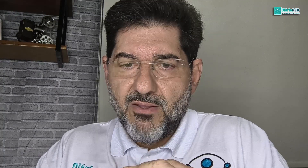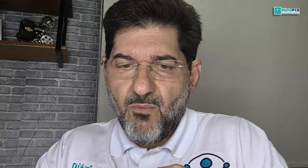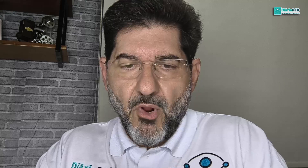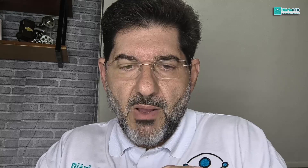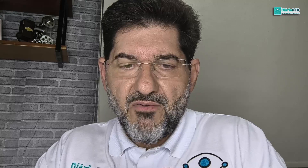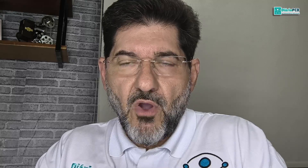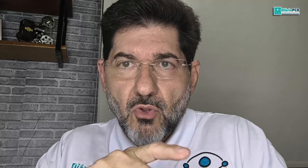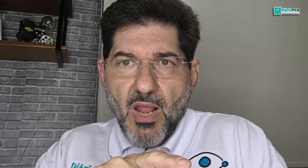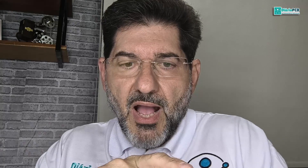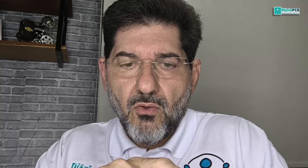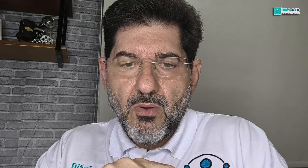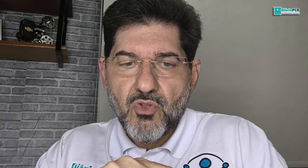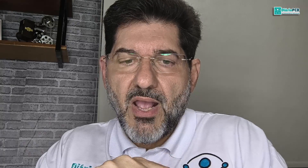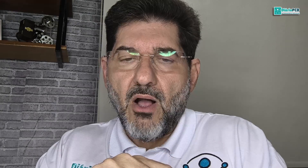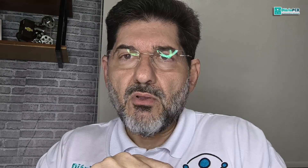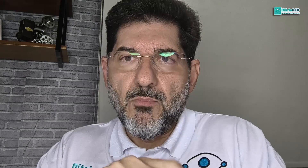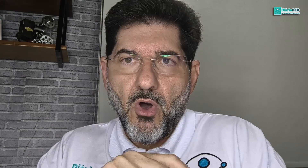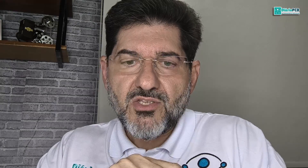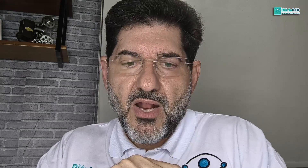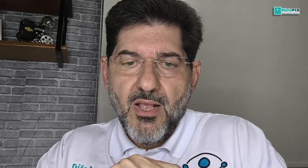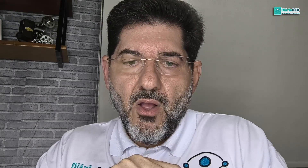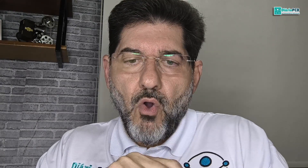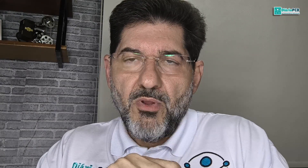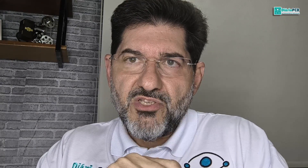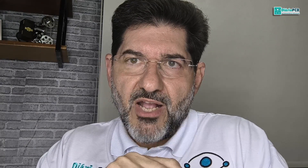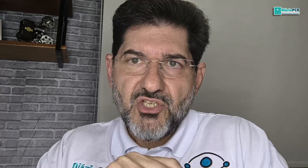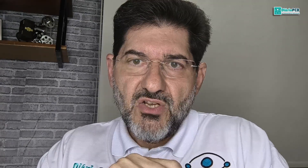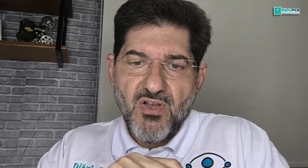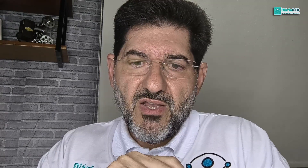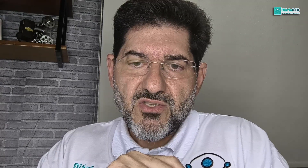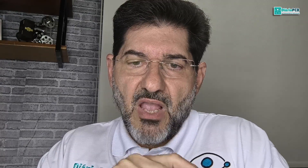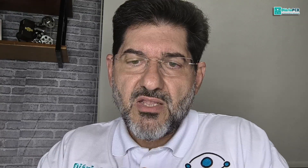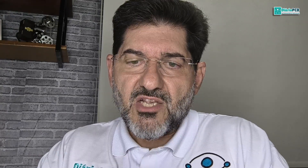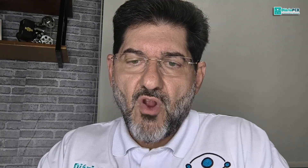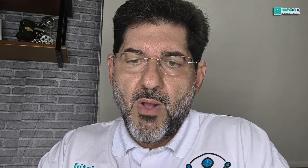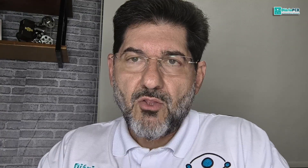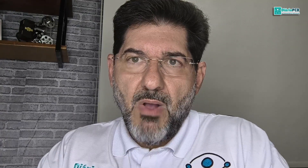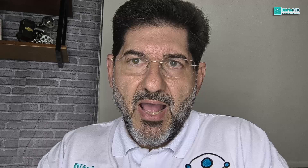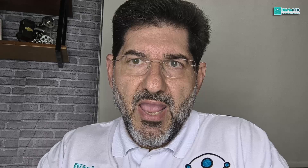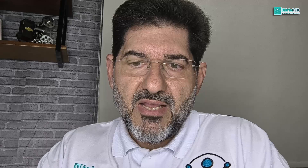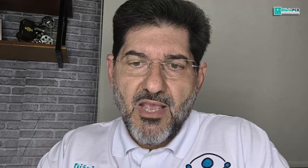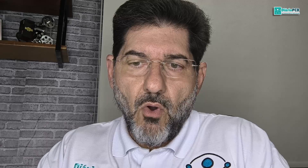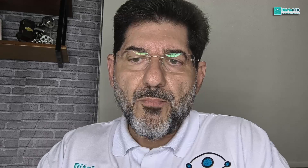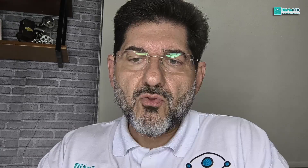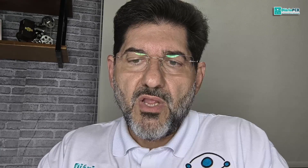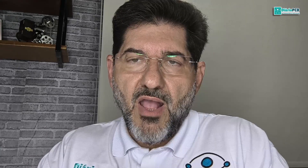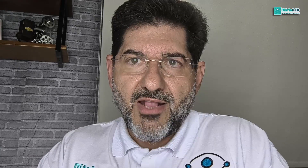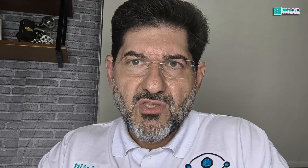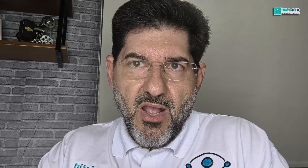que um programa foi muito legal, que mostra como iniciativas têm transformado barreiras